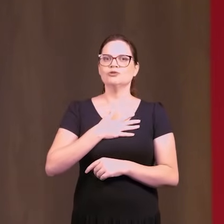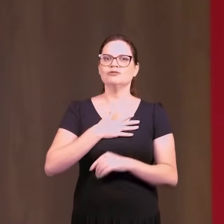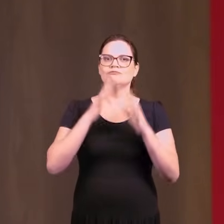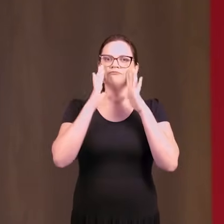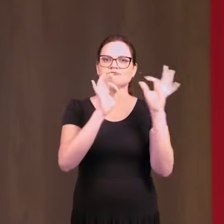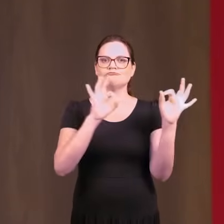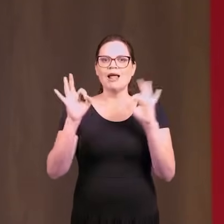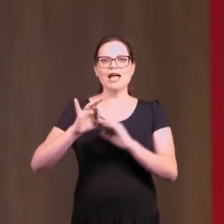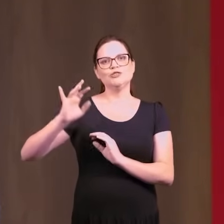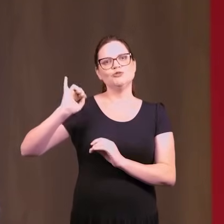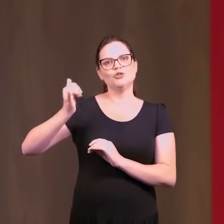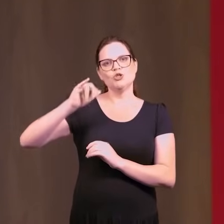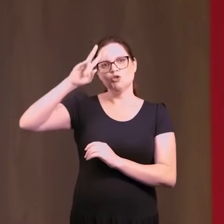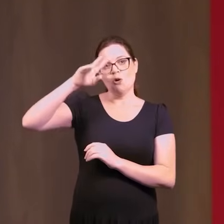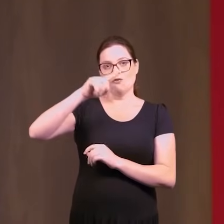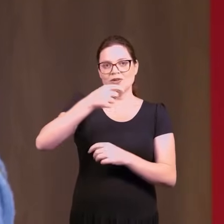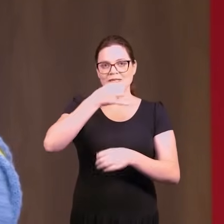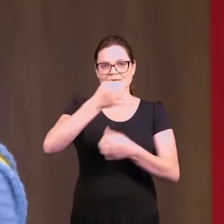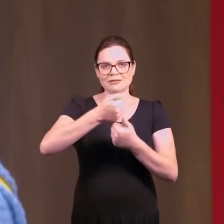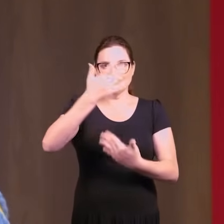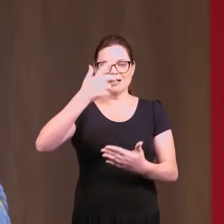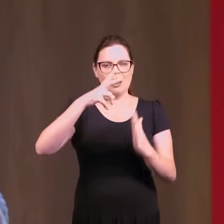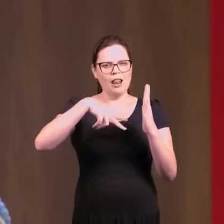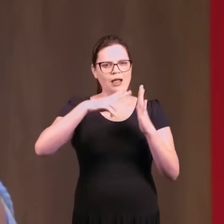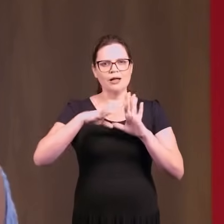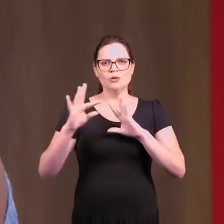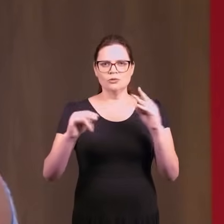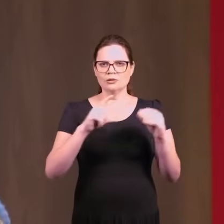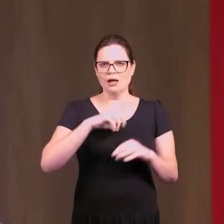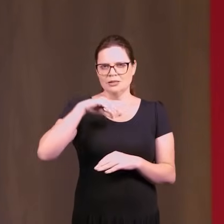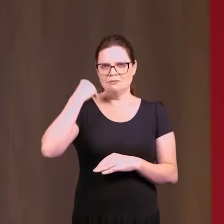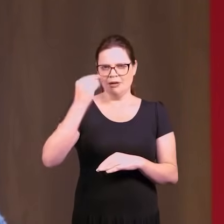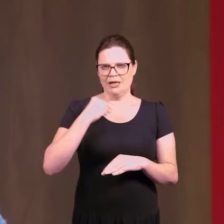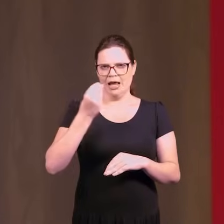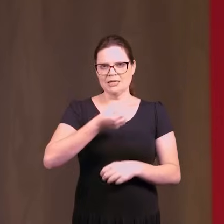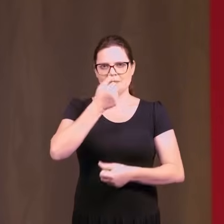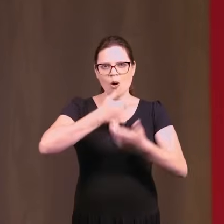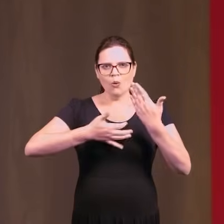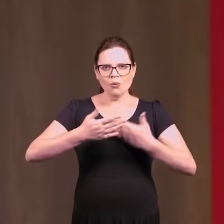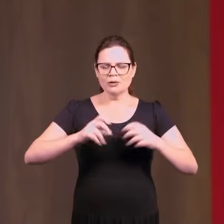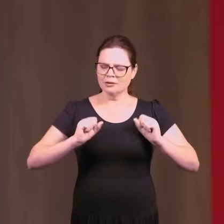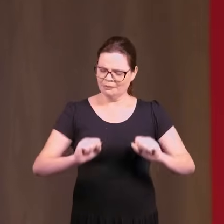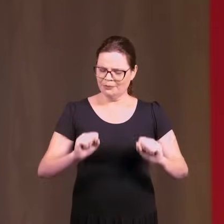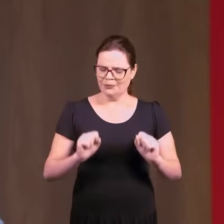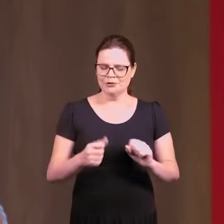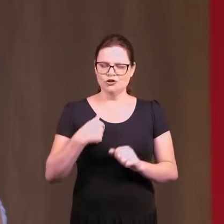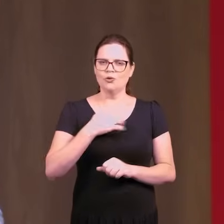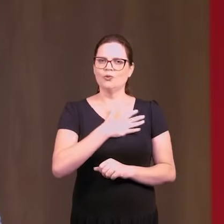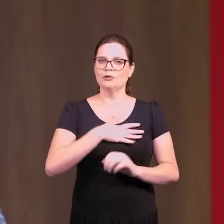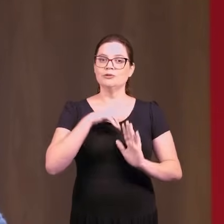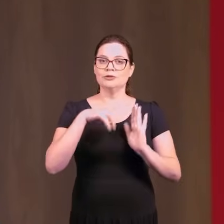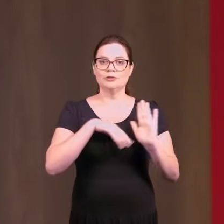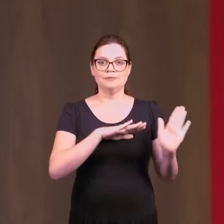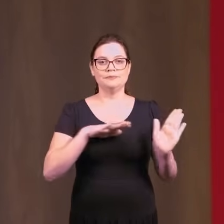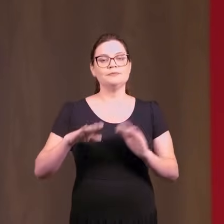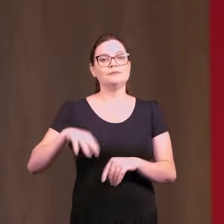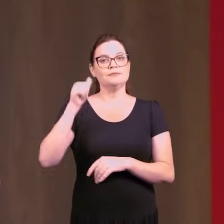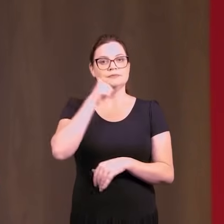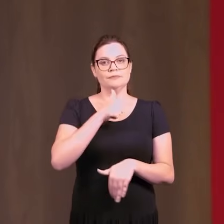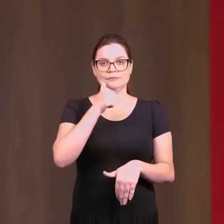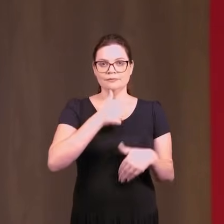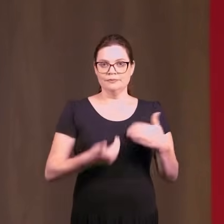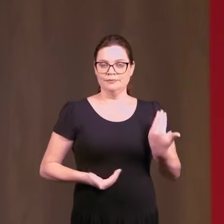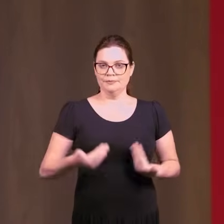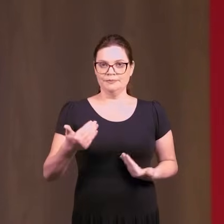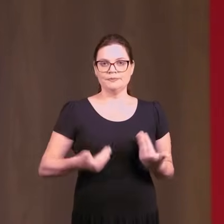nos assiste, pode escrever lá no chat, a gente sempre lê, se você tiver alguma experiência para nos contar. E essa experiência de uma